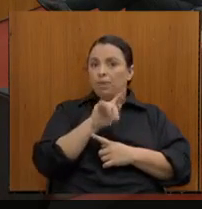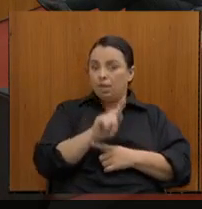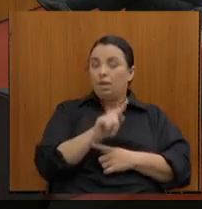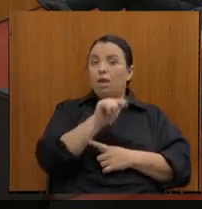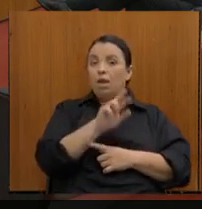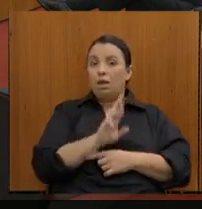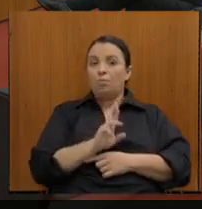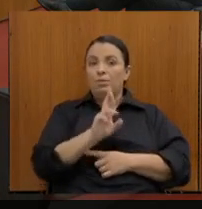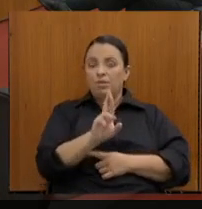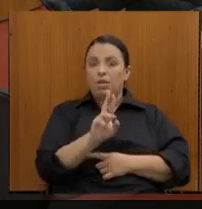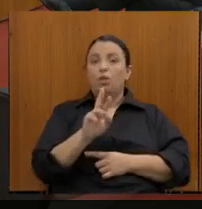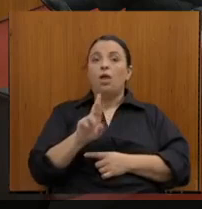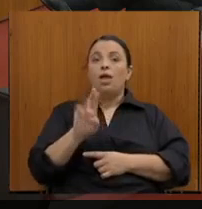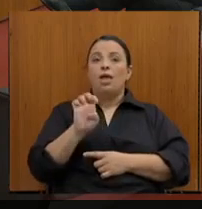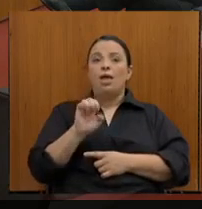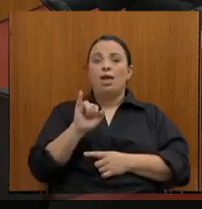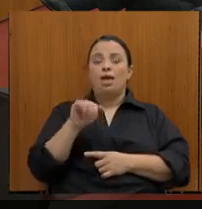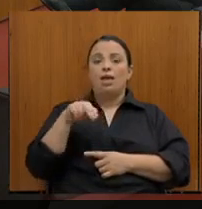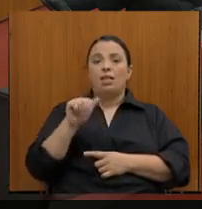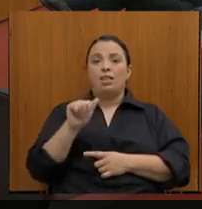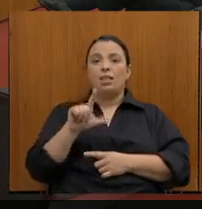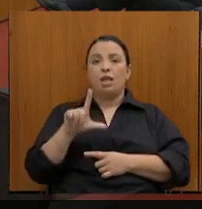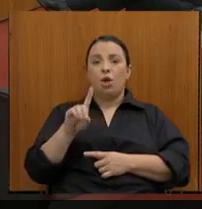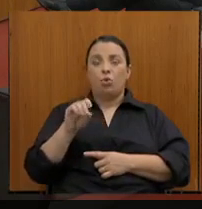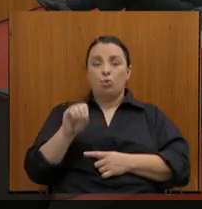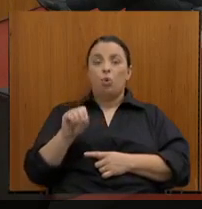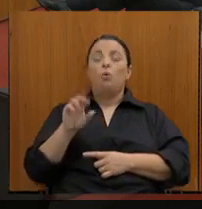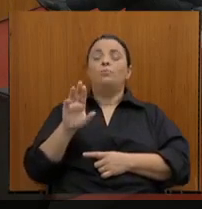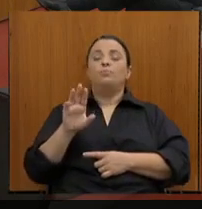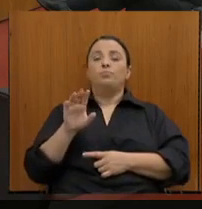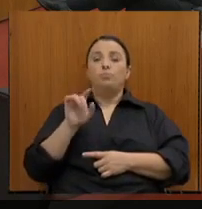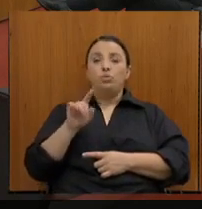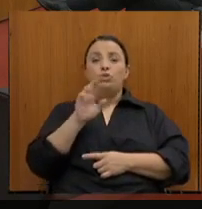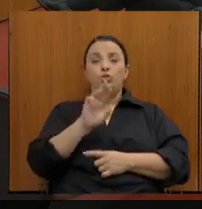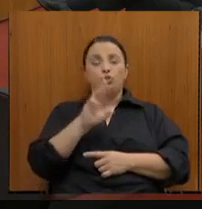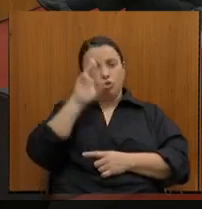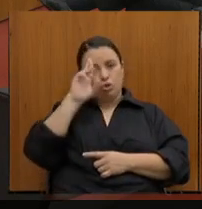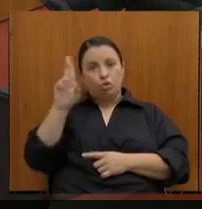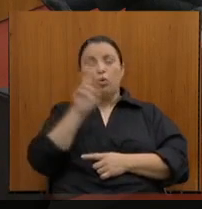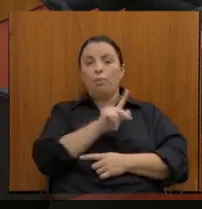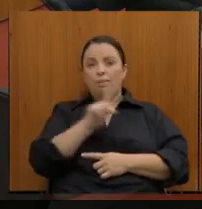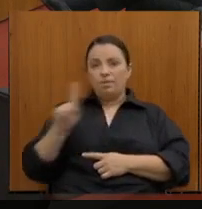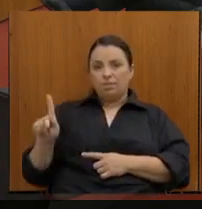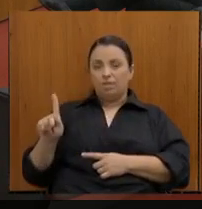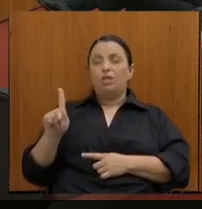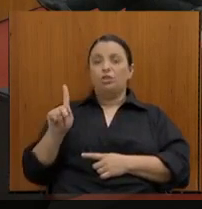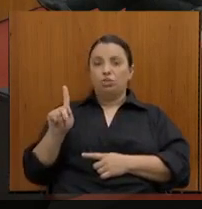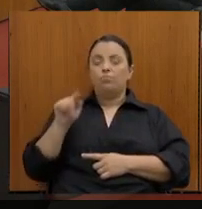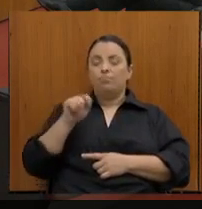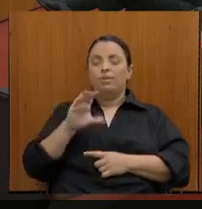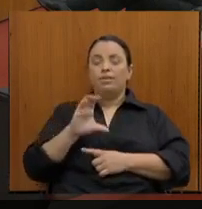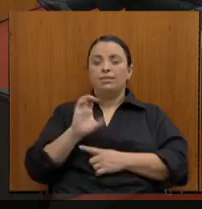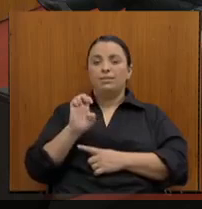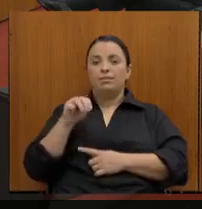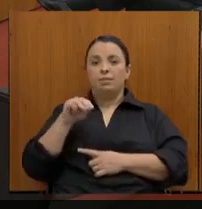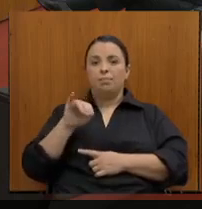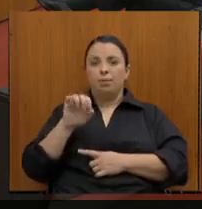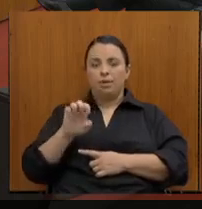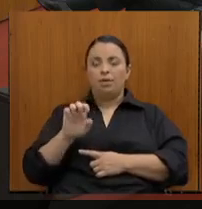representando Reynaldo passanezi filho diretor-presidente da companhia energética de Minas Gerais